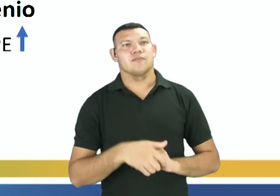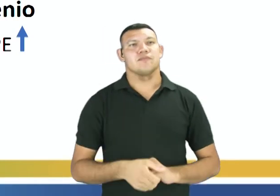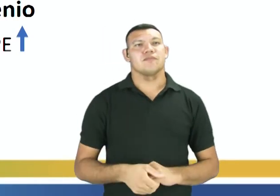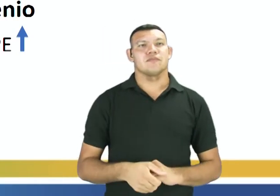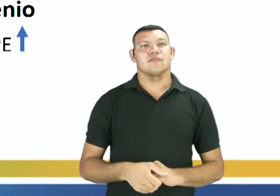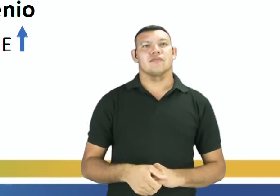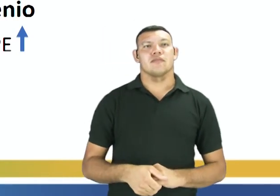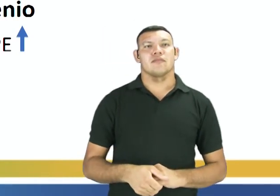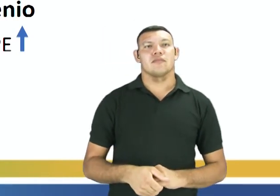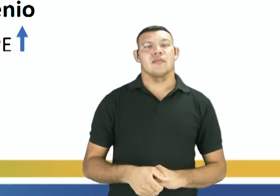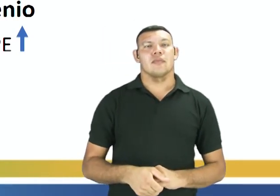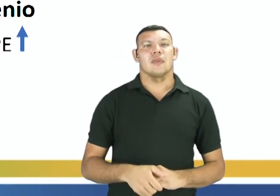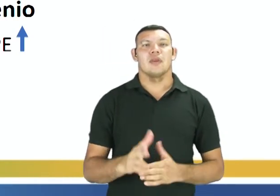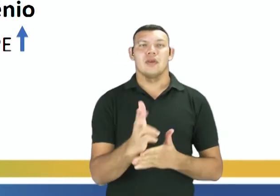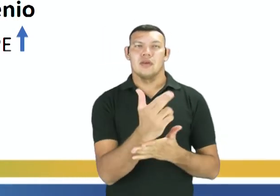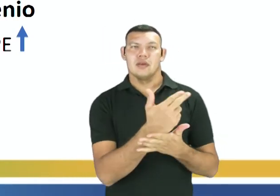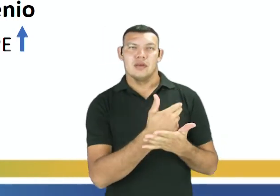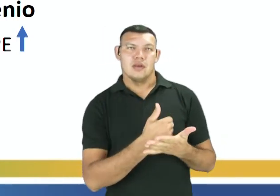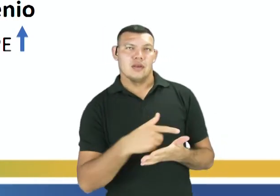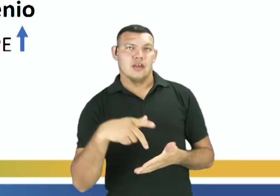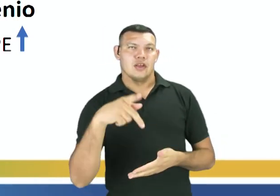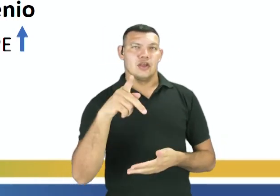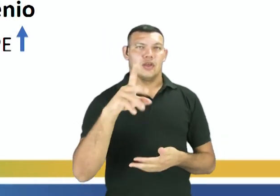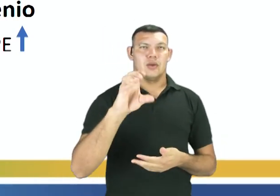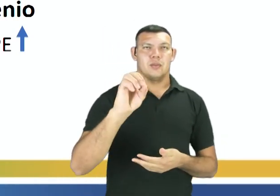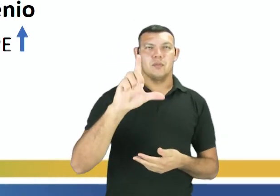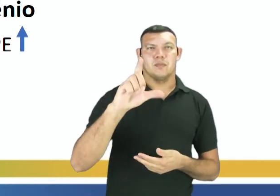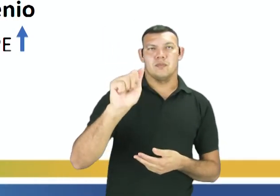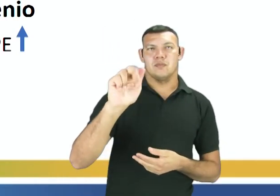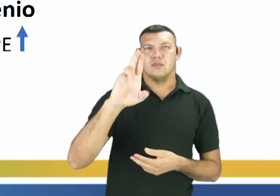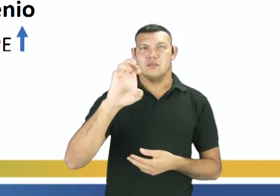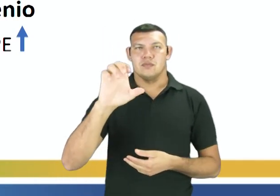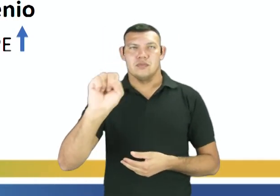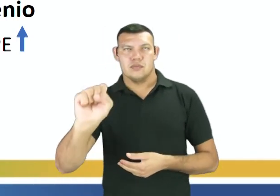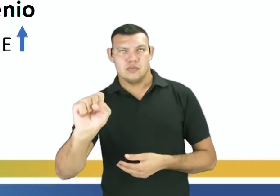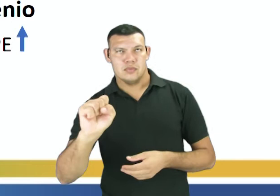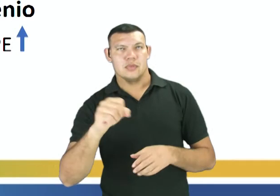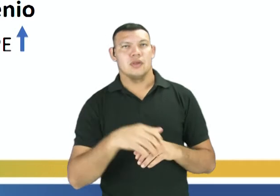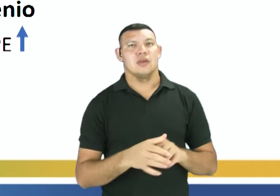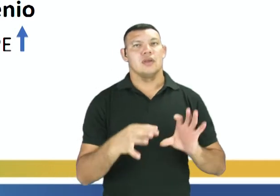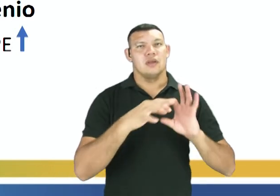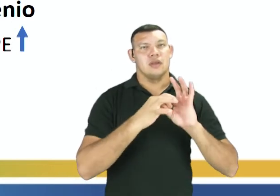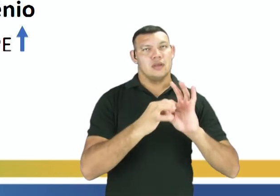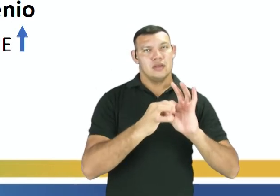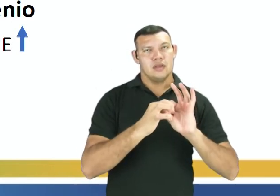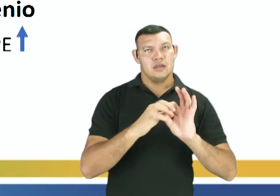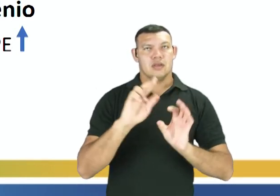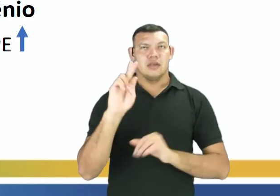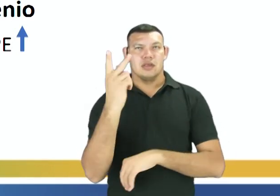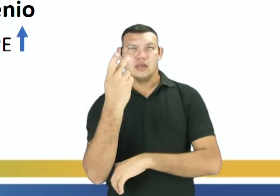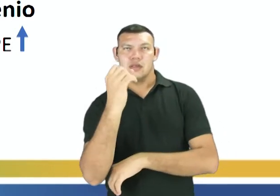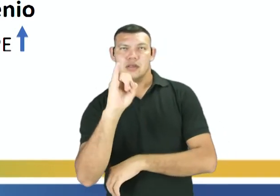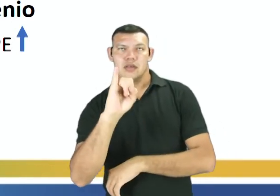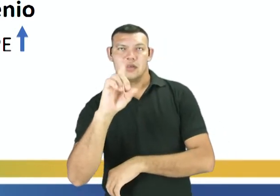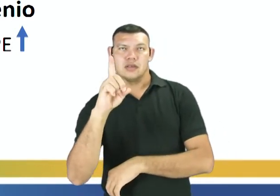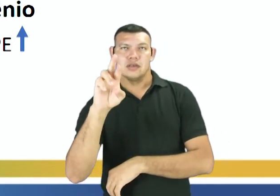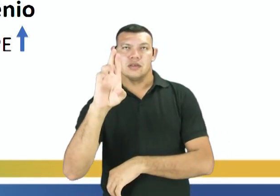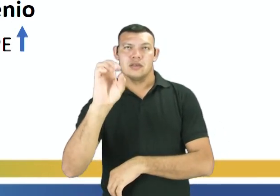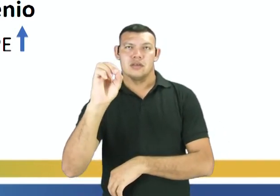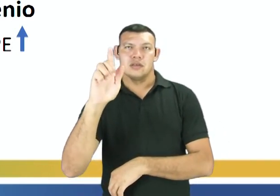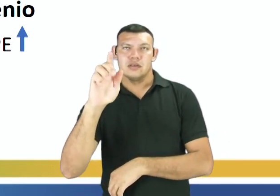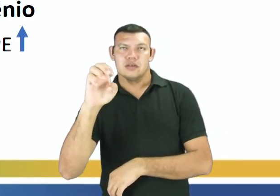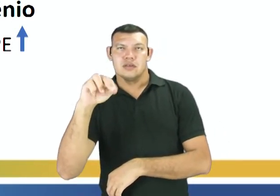de cadeias polares, né? Olha só aqui, ó, aqui tem uma hidroxila nessa cadeia A e aqui tem duas hidroxilas na cadeia B.